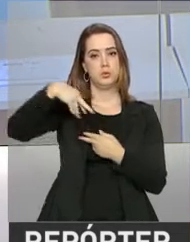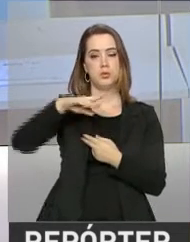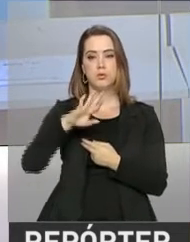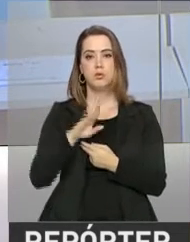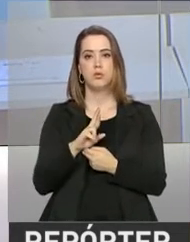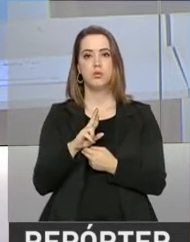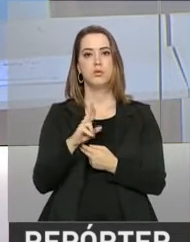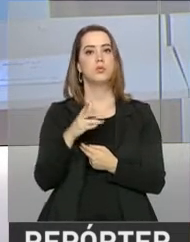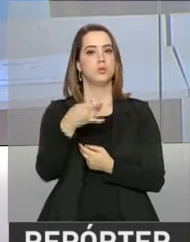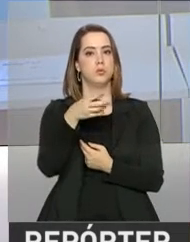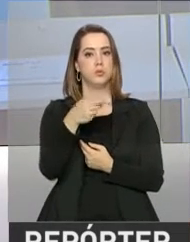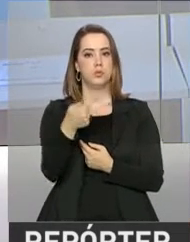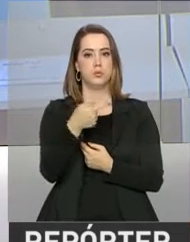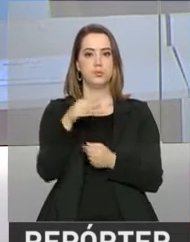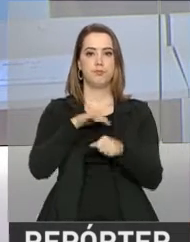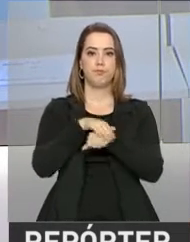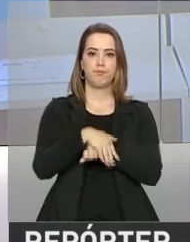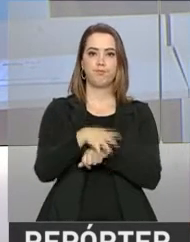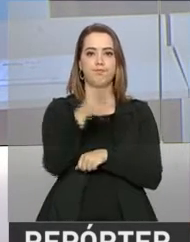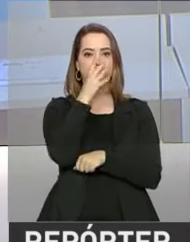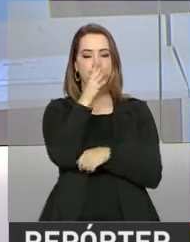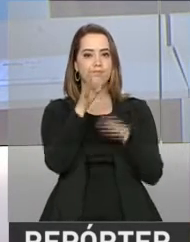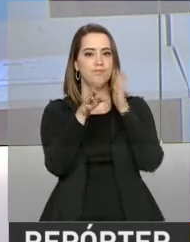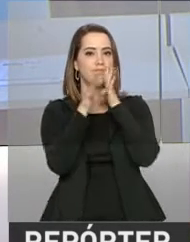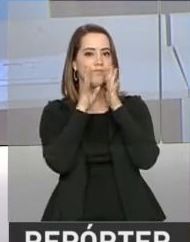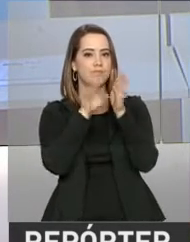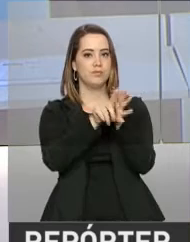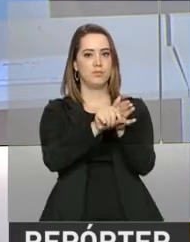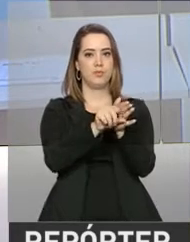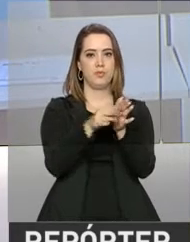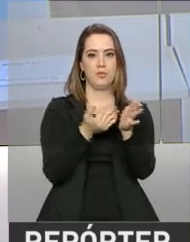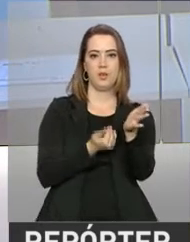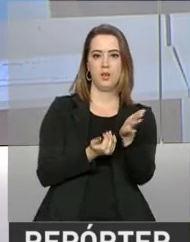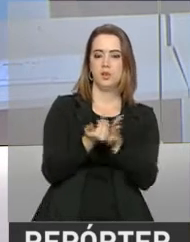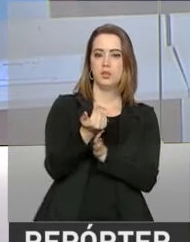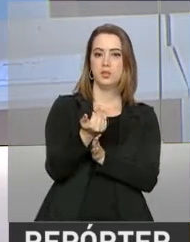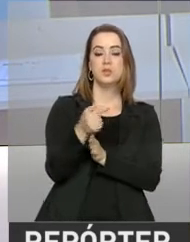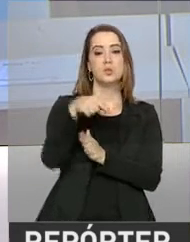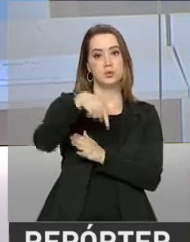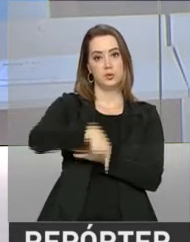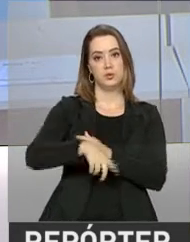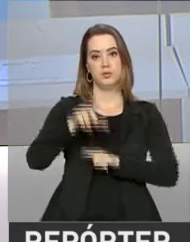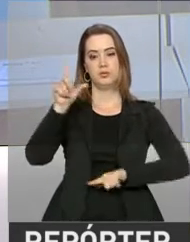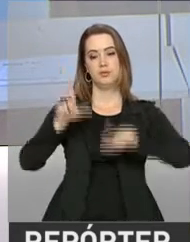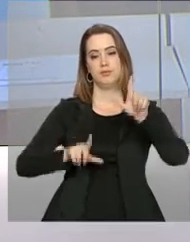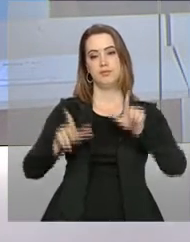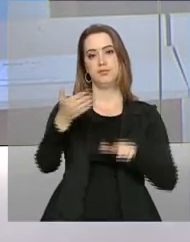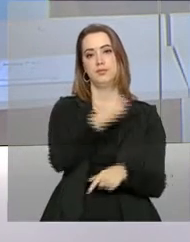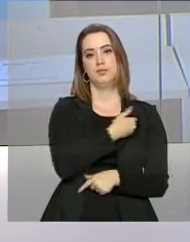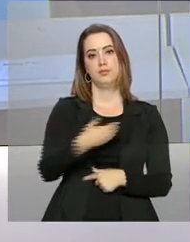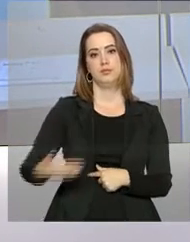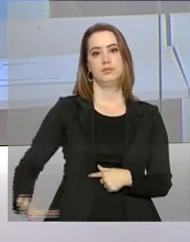às 19h. Acompanhe também as novidades em nossas redes sociais. E você continue com a gente